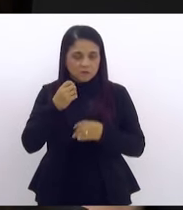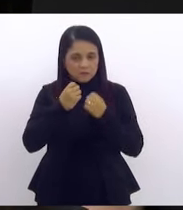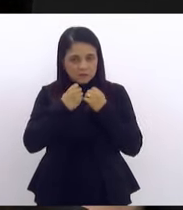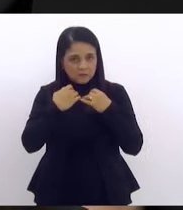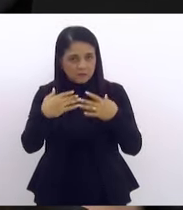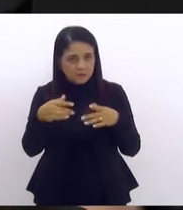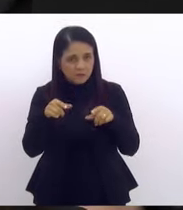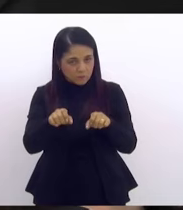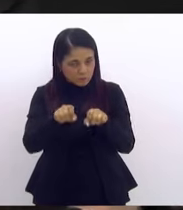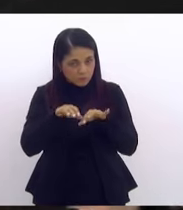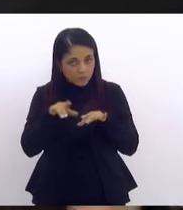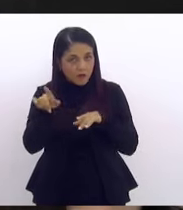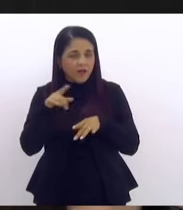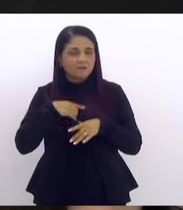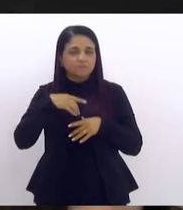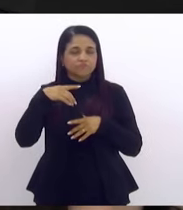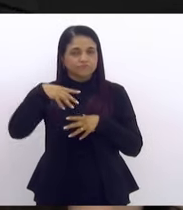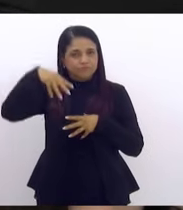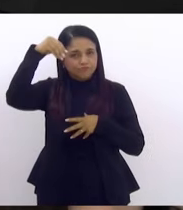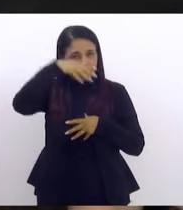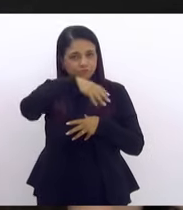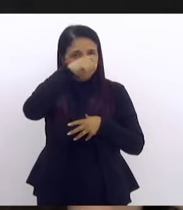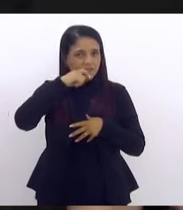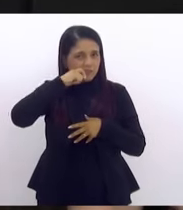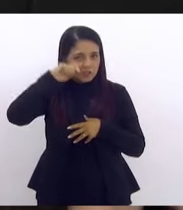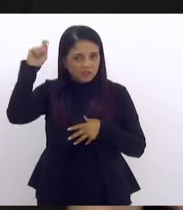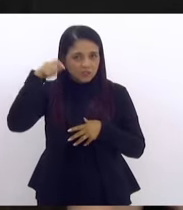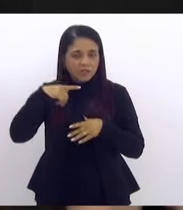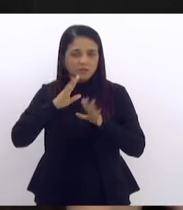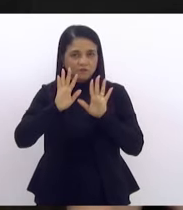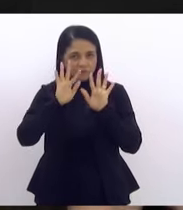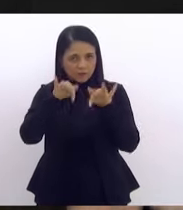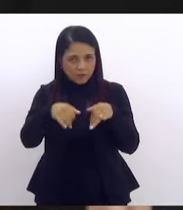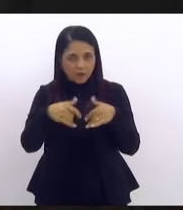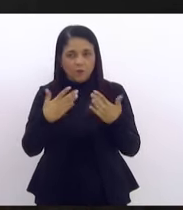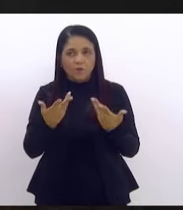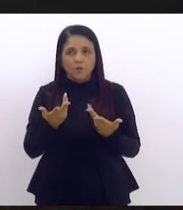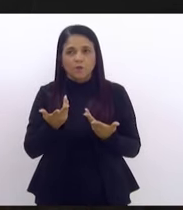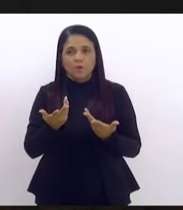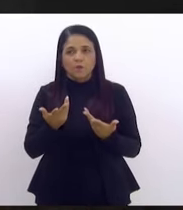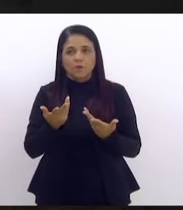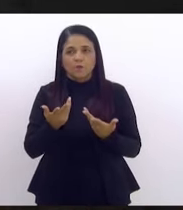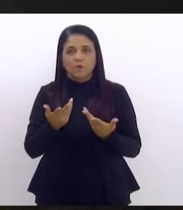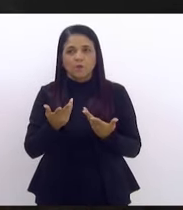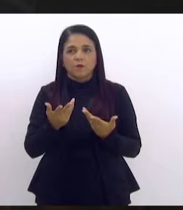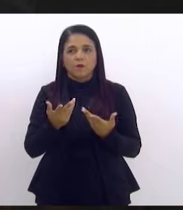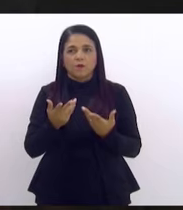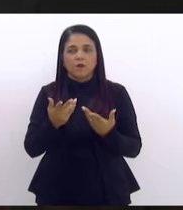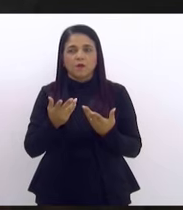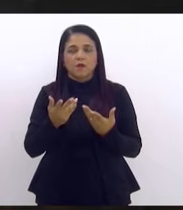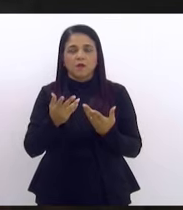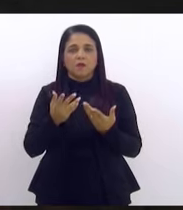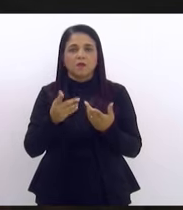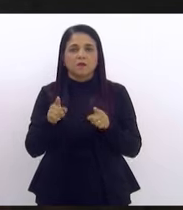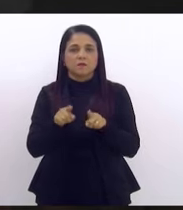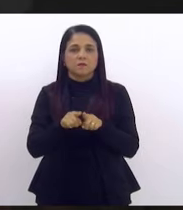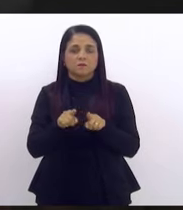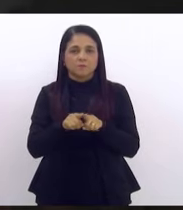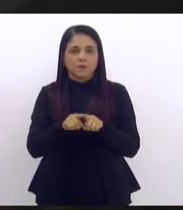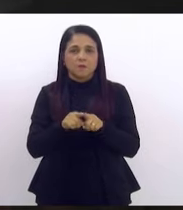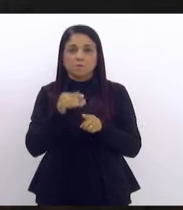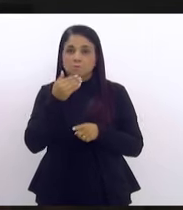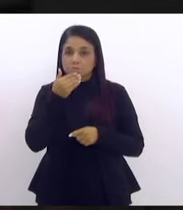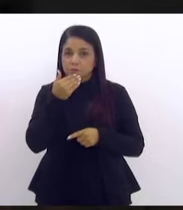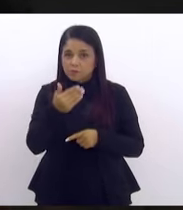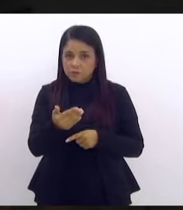no prédio Tiradentes, nossa sessão de encerramento, nossa sessão normal, né, e a sessão de encerramento e, na verdade,